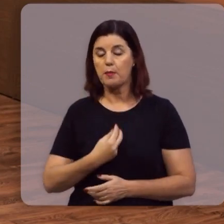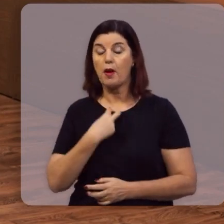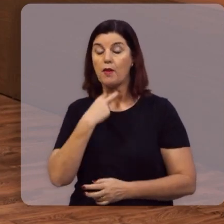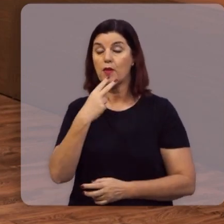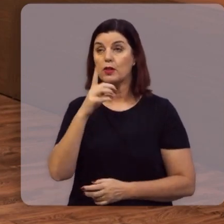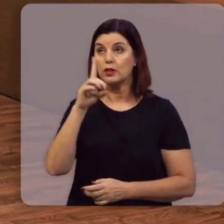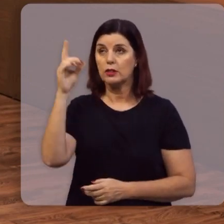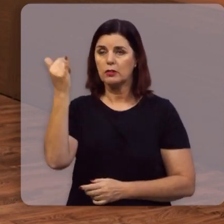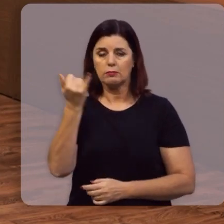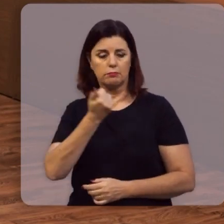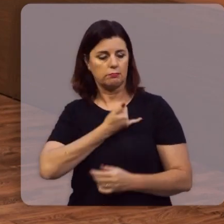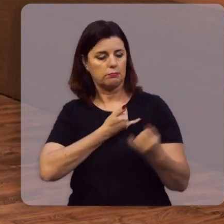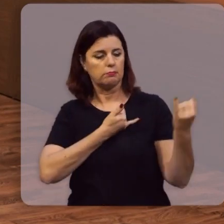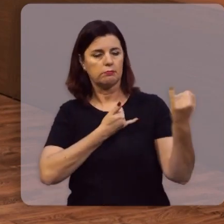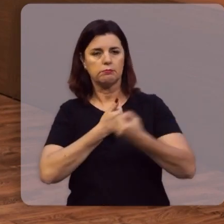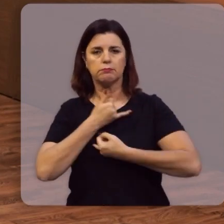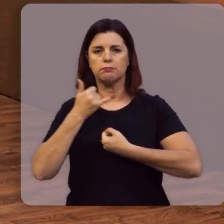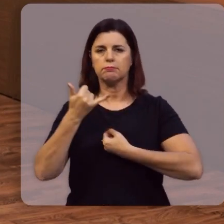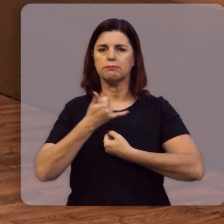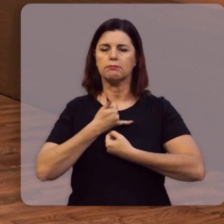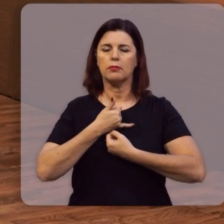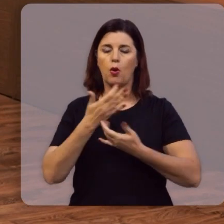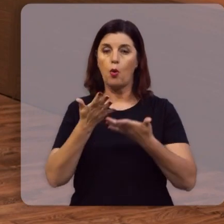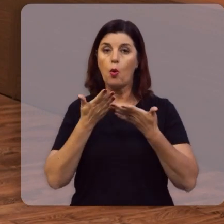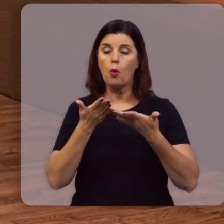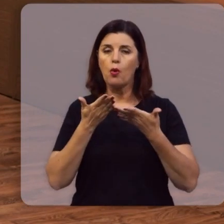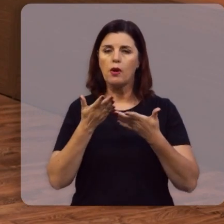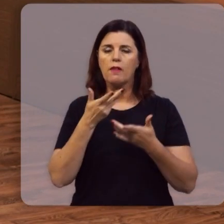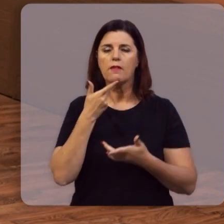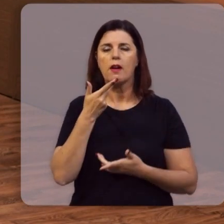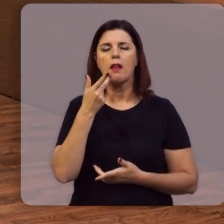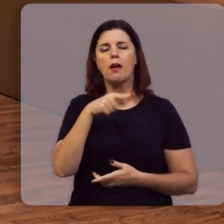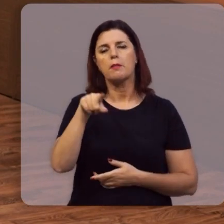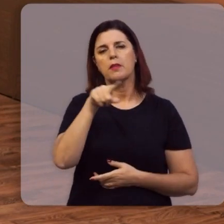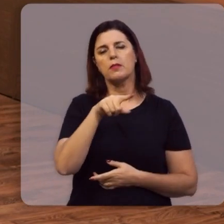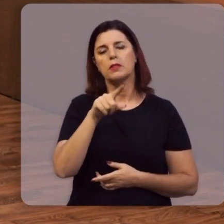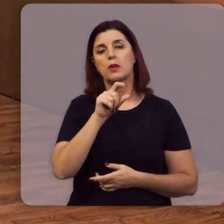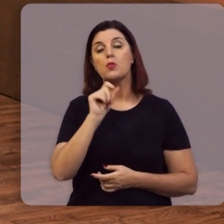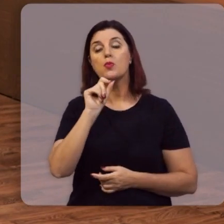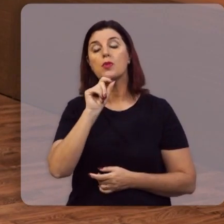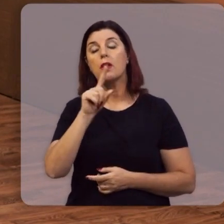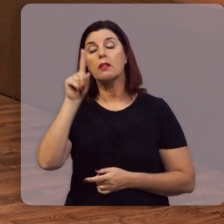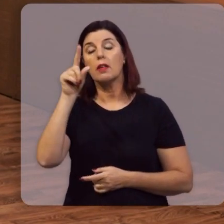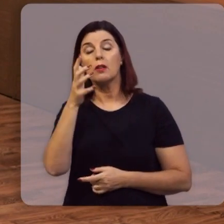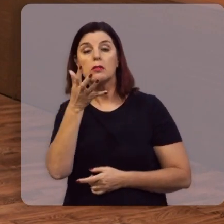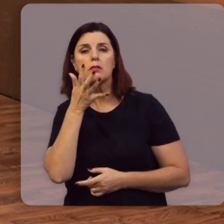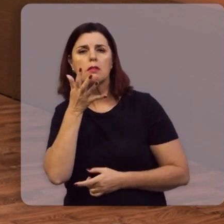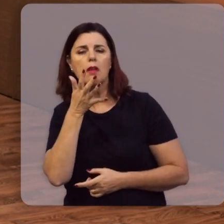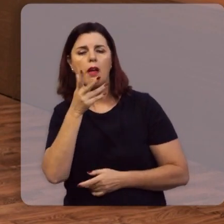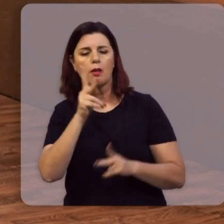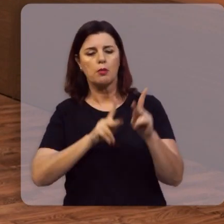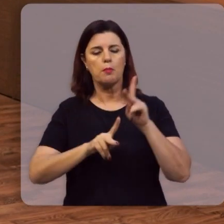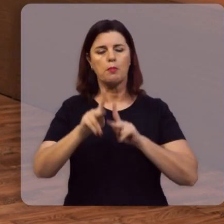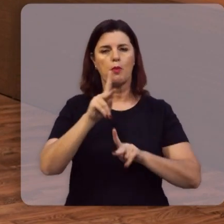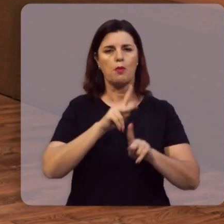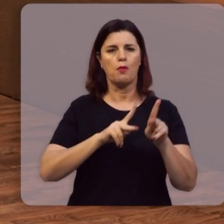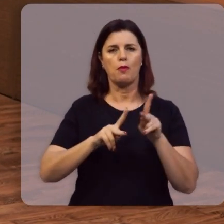você escuta. Hoje eu quero falar para você o que Deus requer do seu